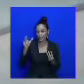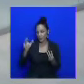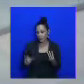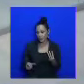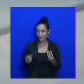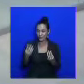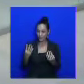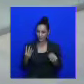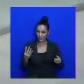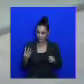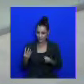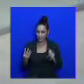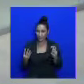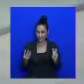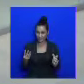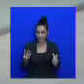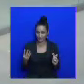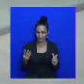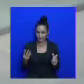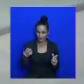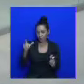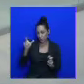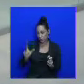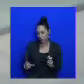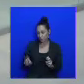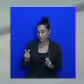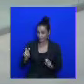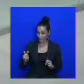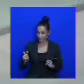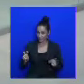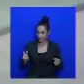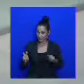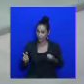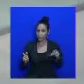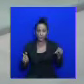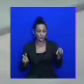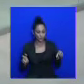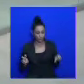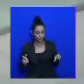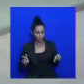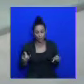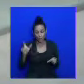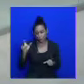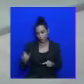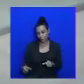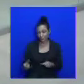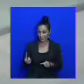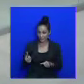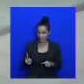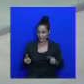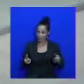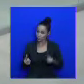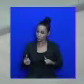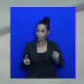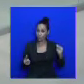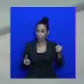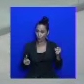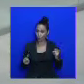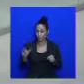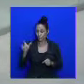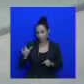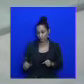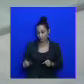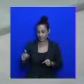coluna 45 coluna 59 coluna 68